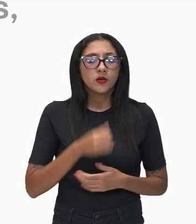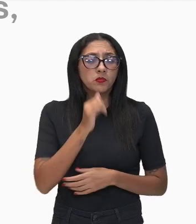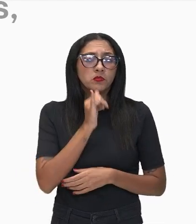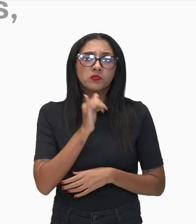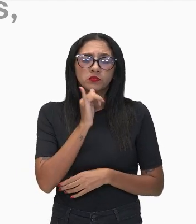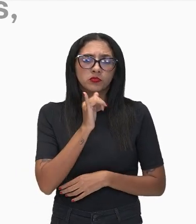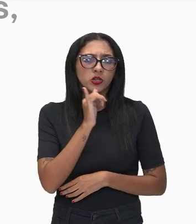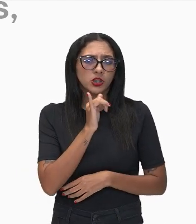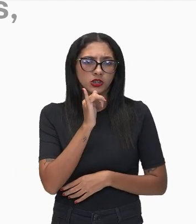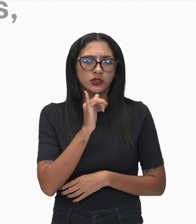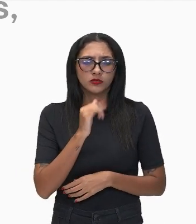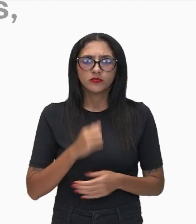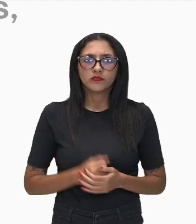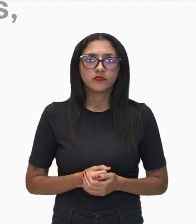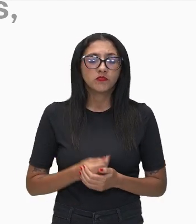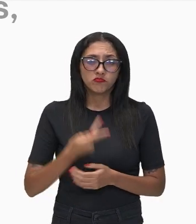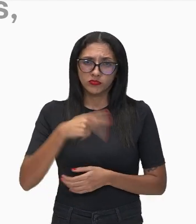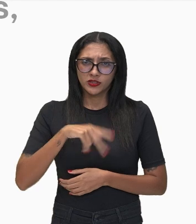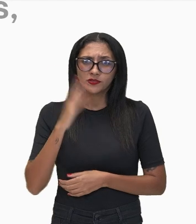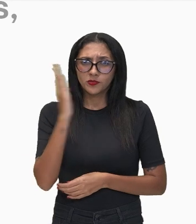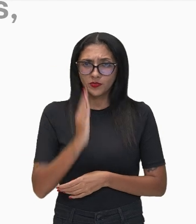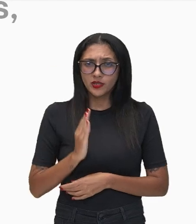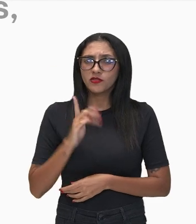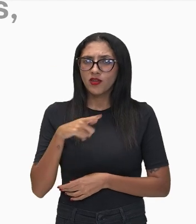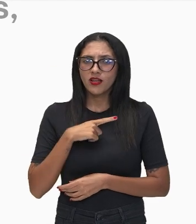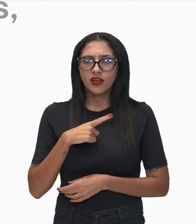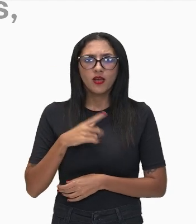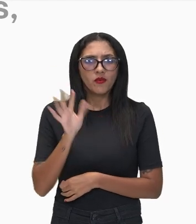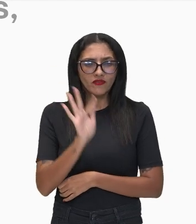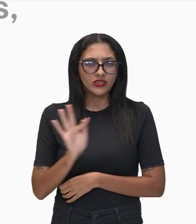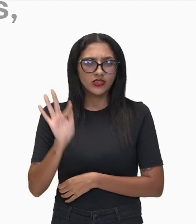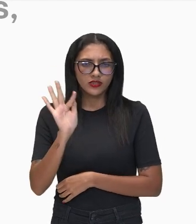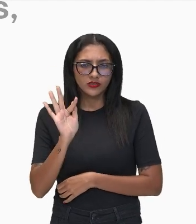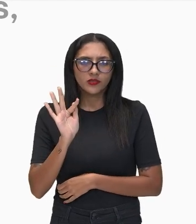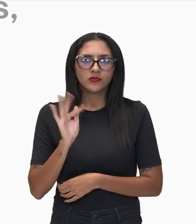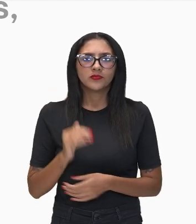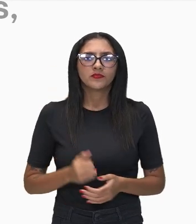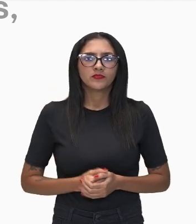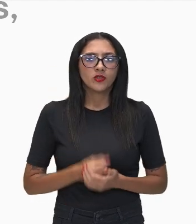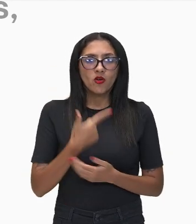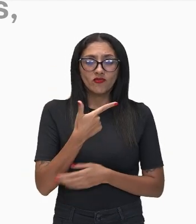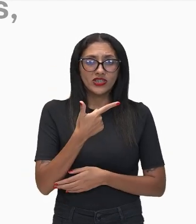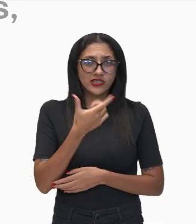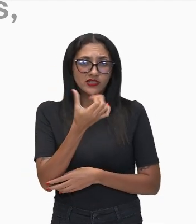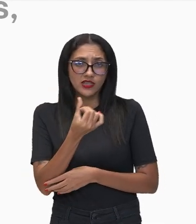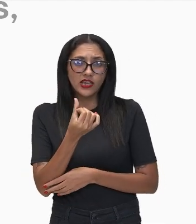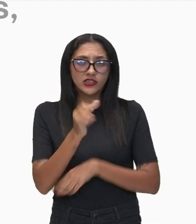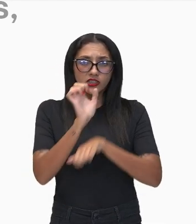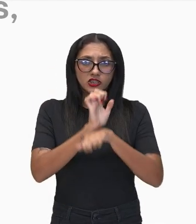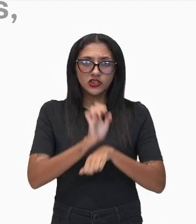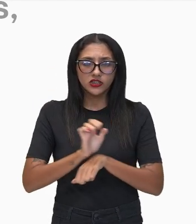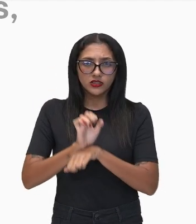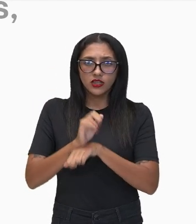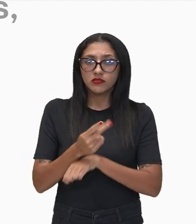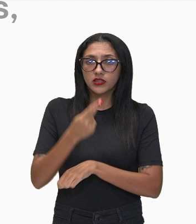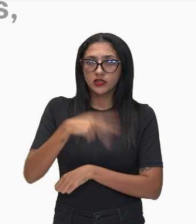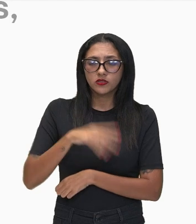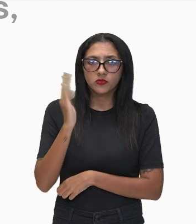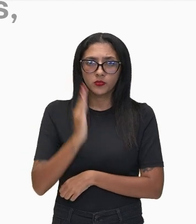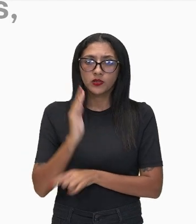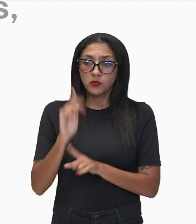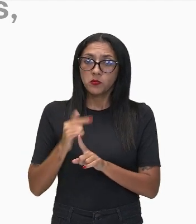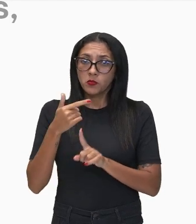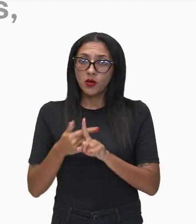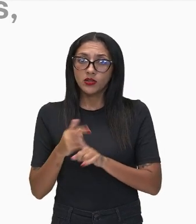como o Brasil, que é uma federação, né? Os 26 estados brasileiros e o Distrito Federal,